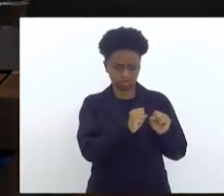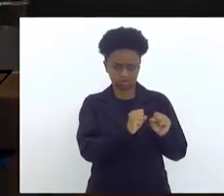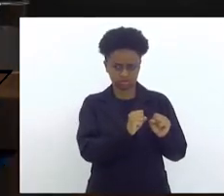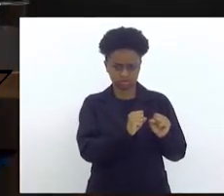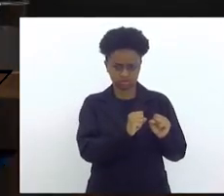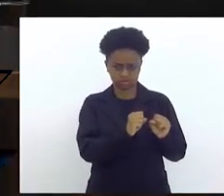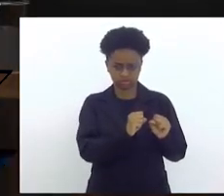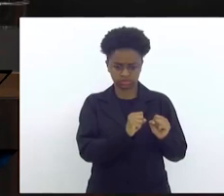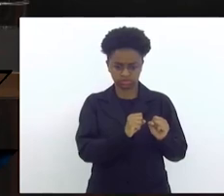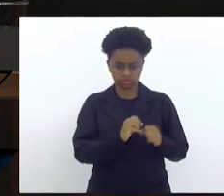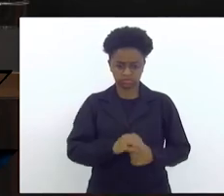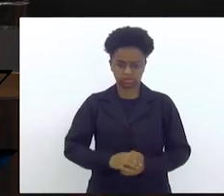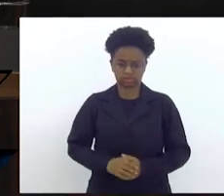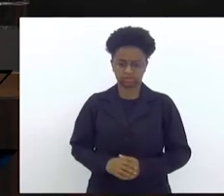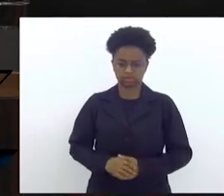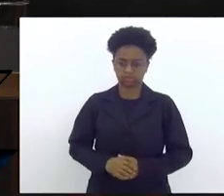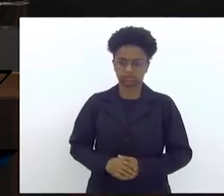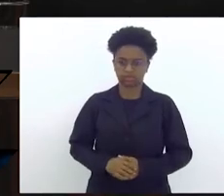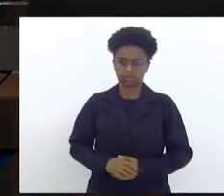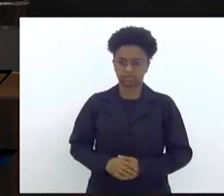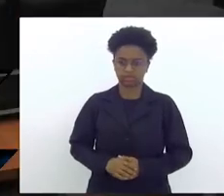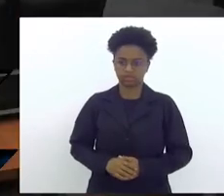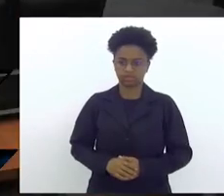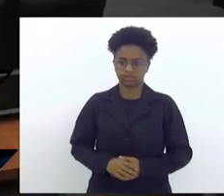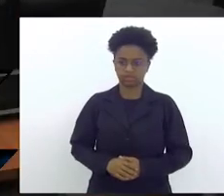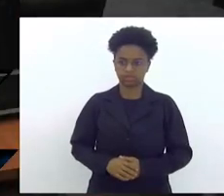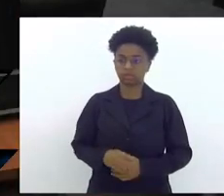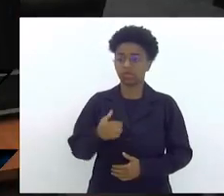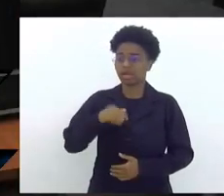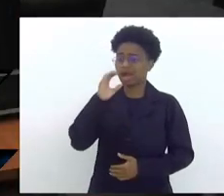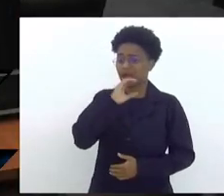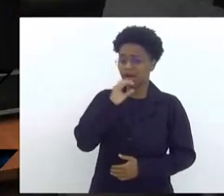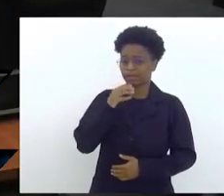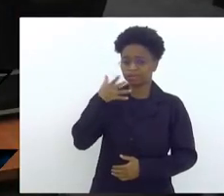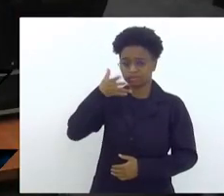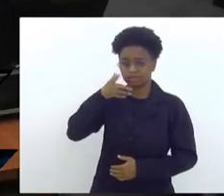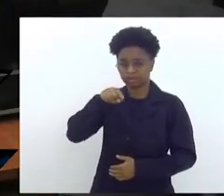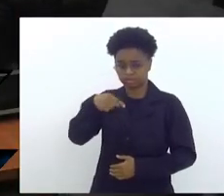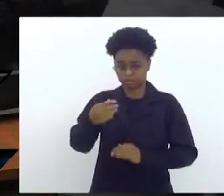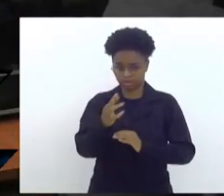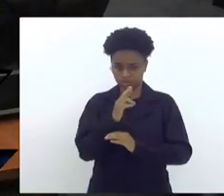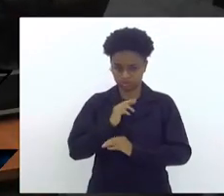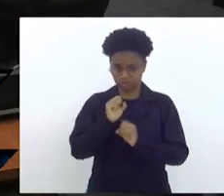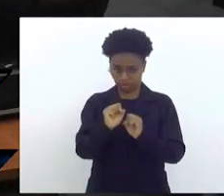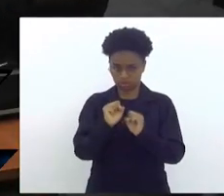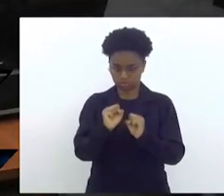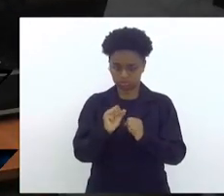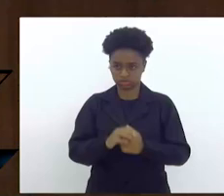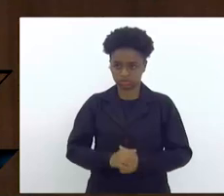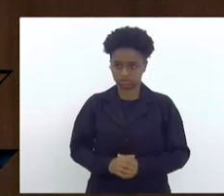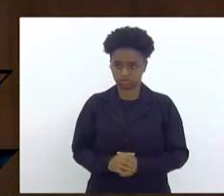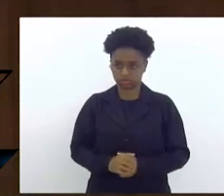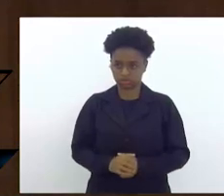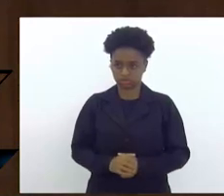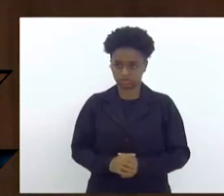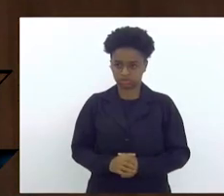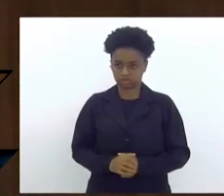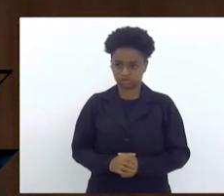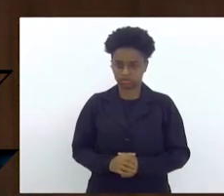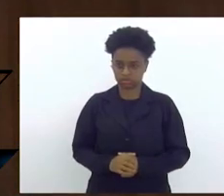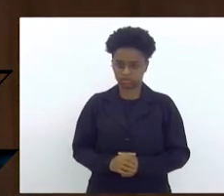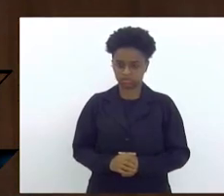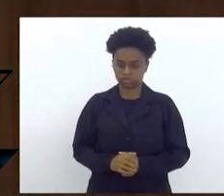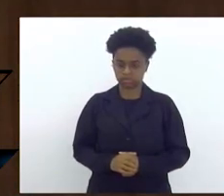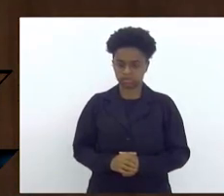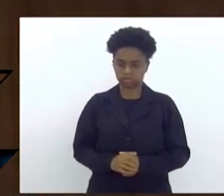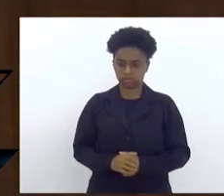vou só mais um projeto e a gente fazer logo a questão Depois a senhora responde ou o presidente é o seguinte Marquinhos